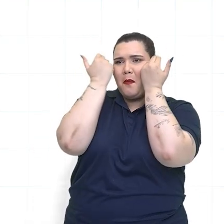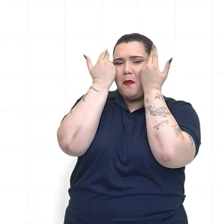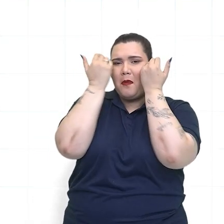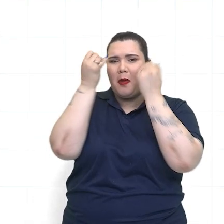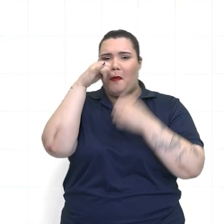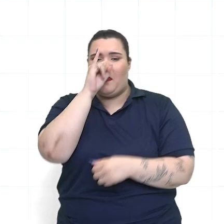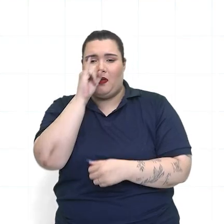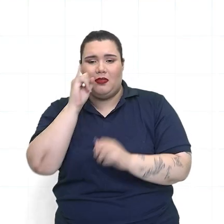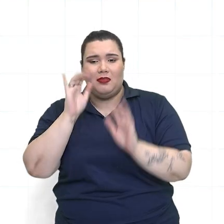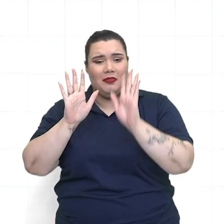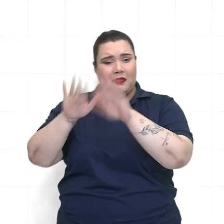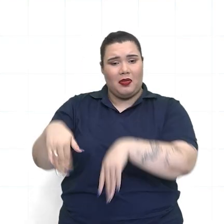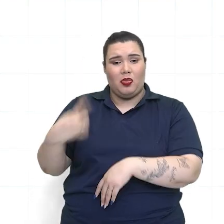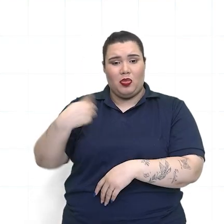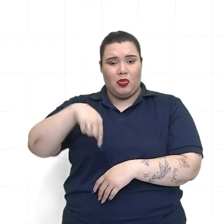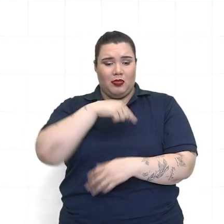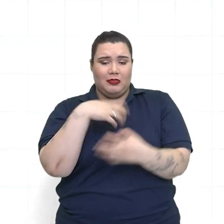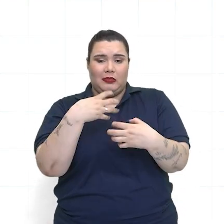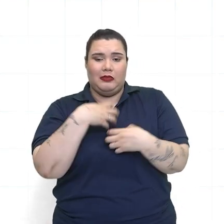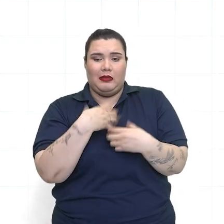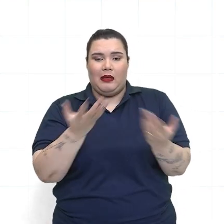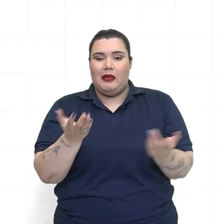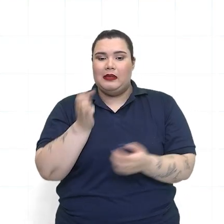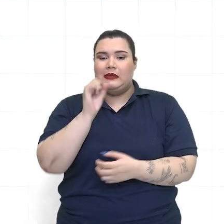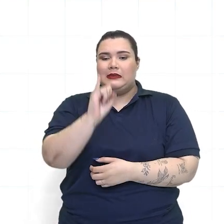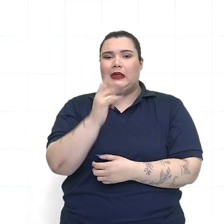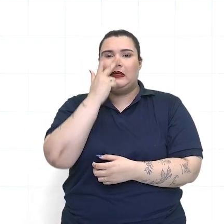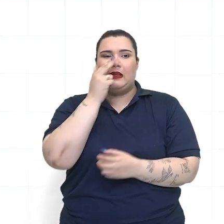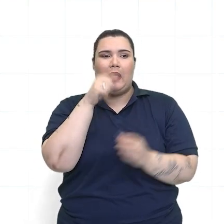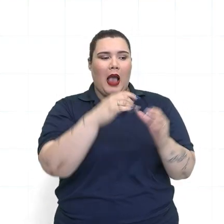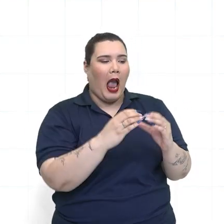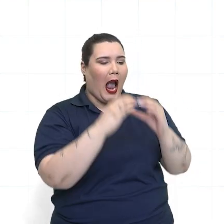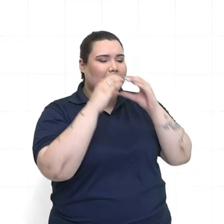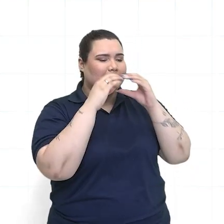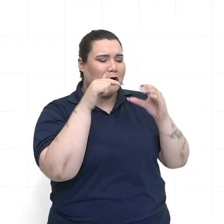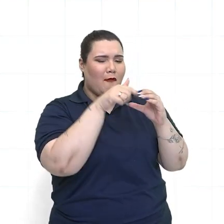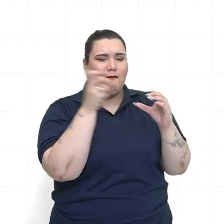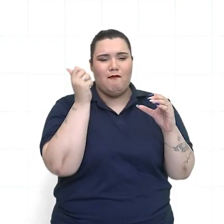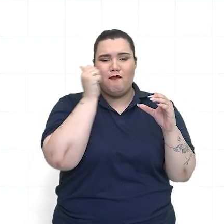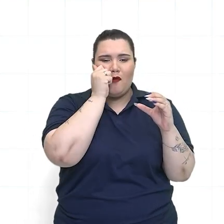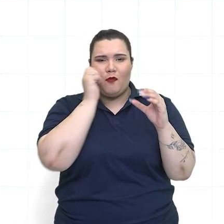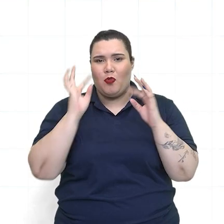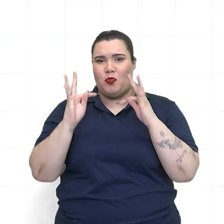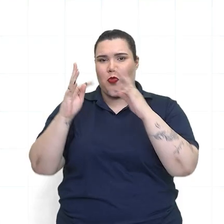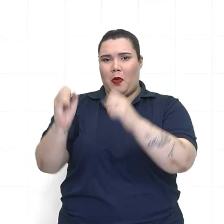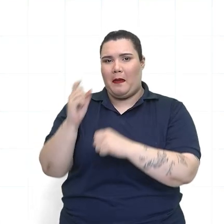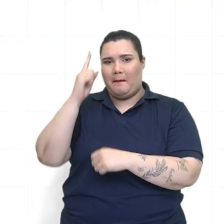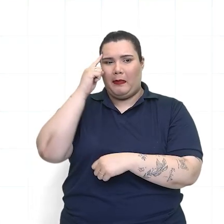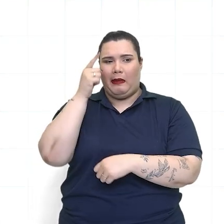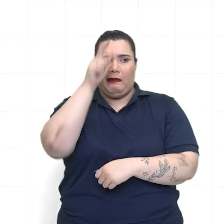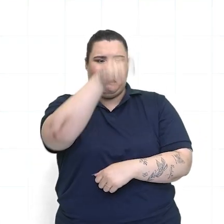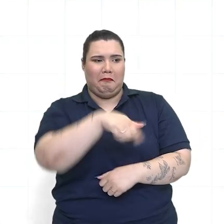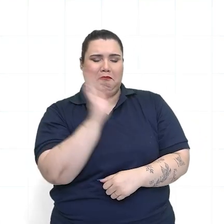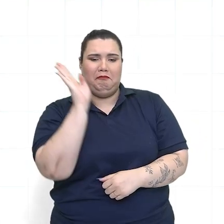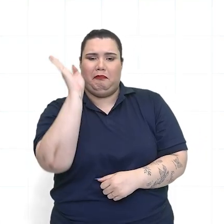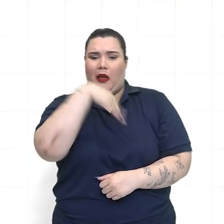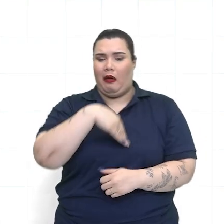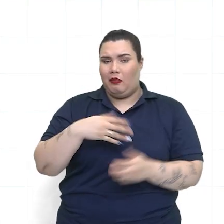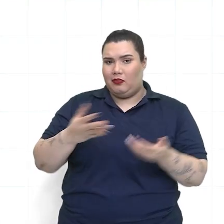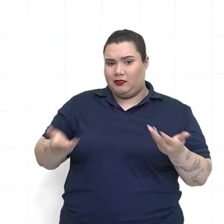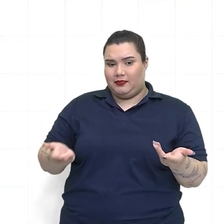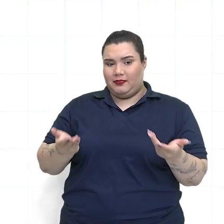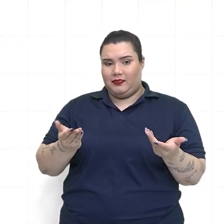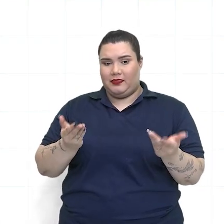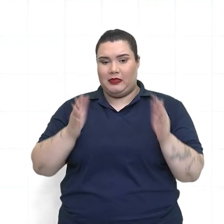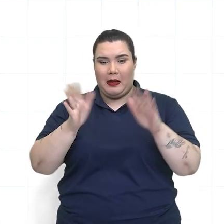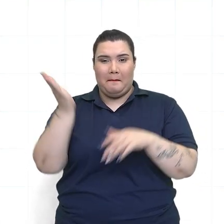apenas nosso jeito de ser. Se os cheeseburgers fossem uma gracinha, todos iam achar que você é mau. No tempo do Era